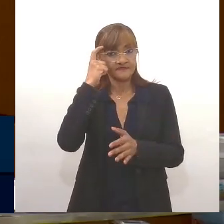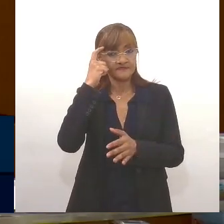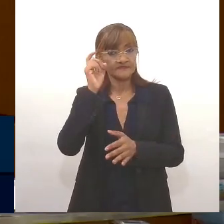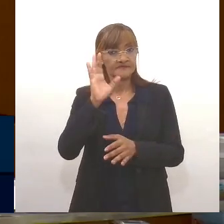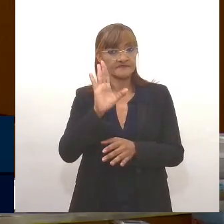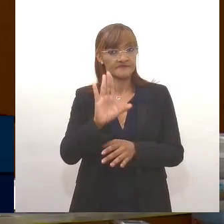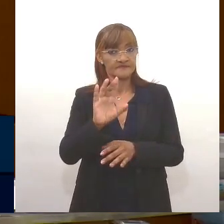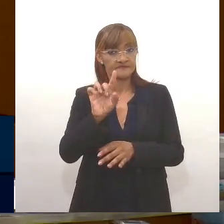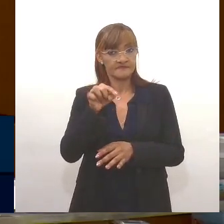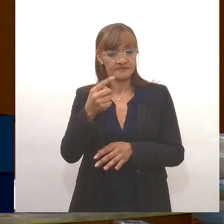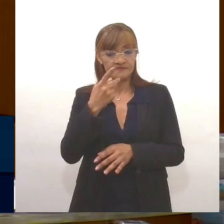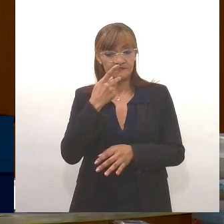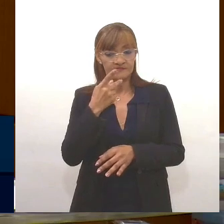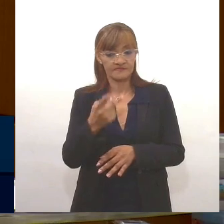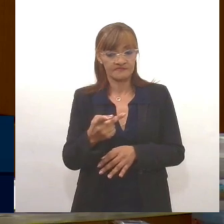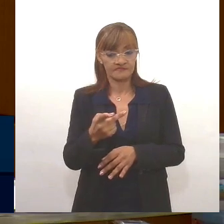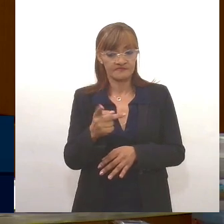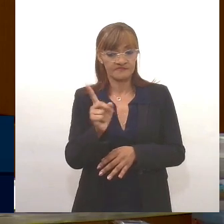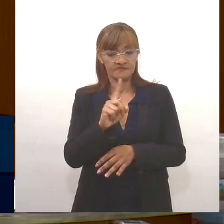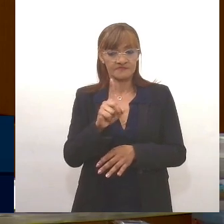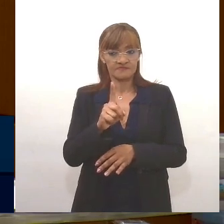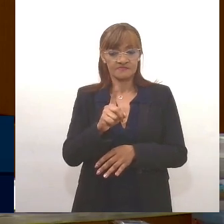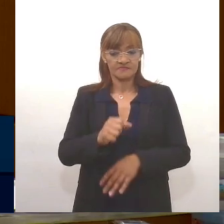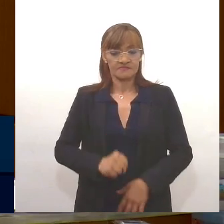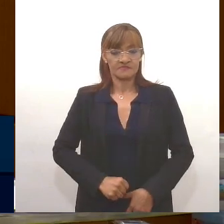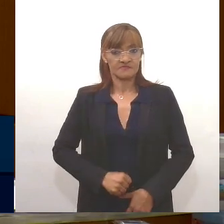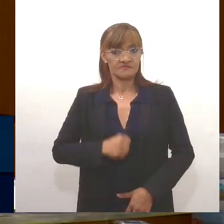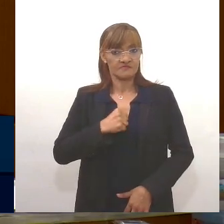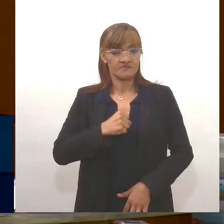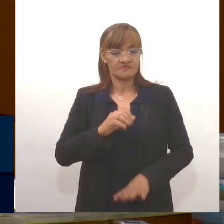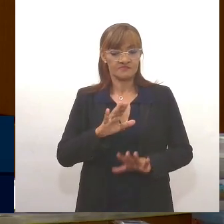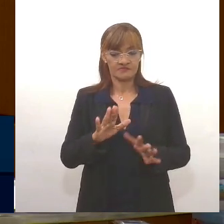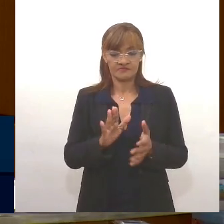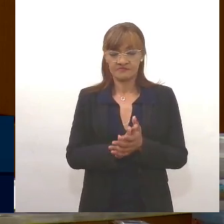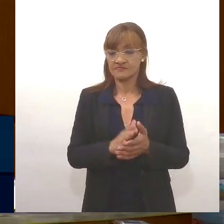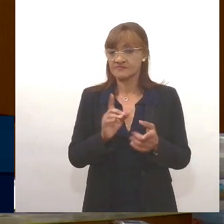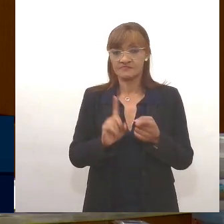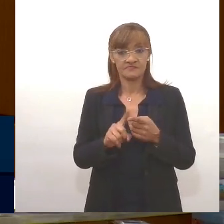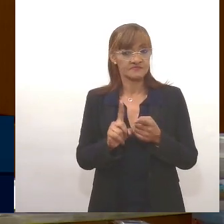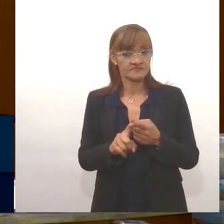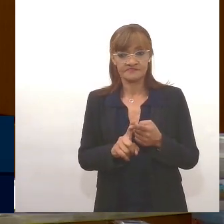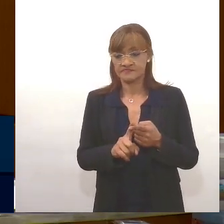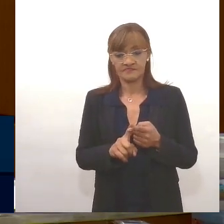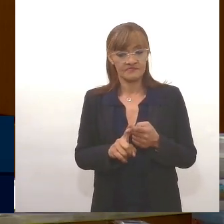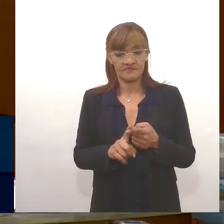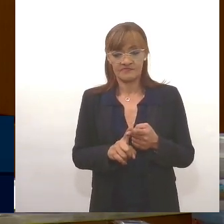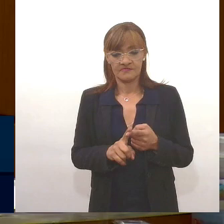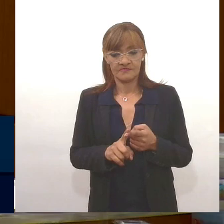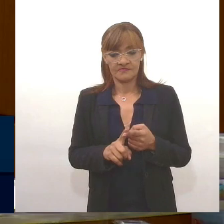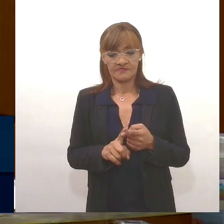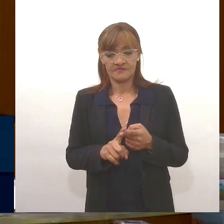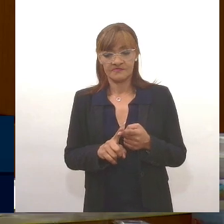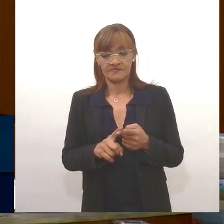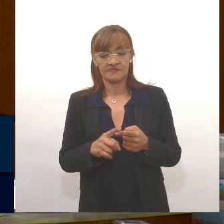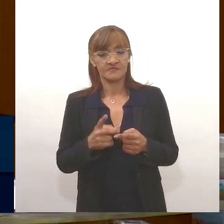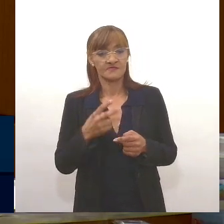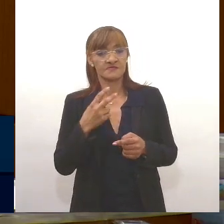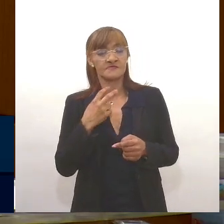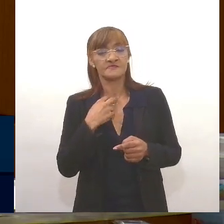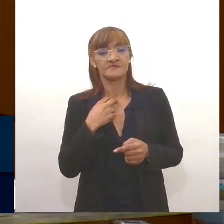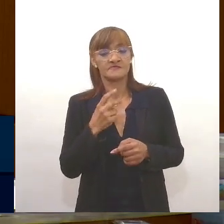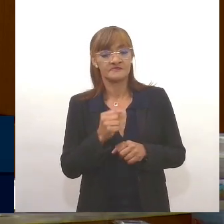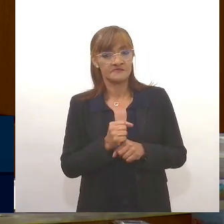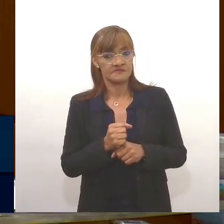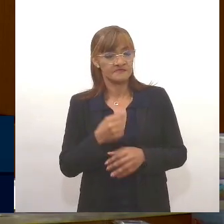perpetuando esse discurso e não podemos nos responsabilizar enquanto sociedade que